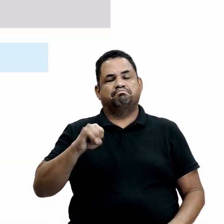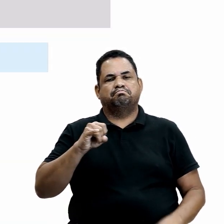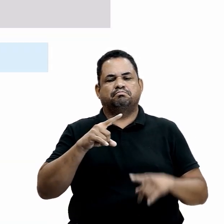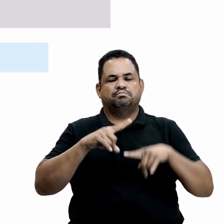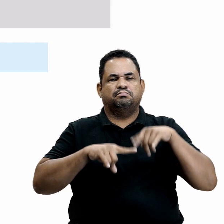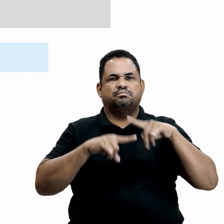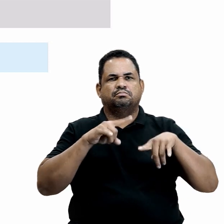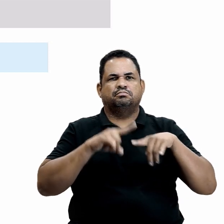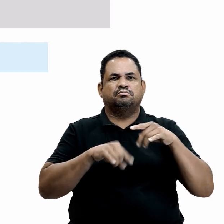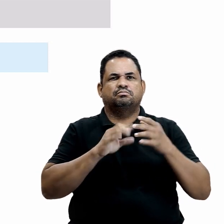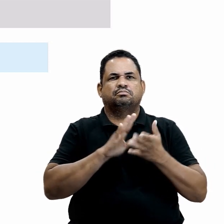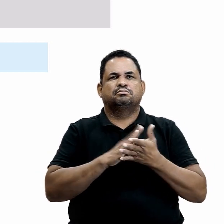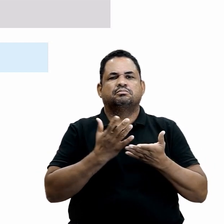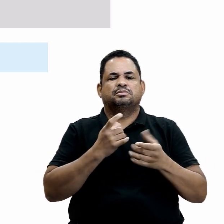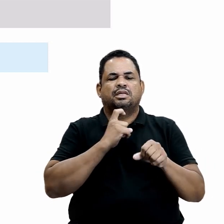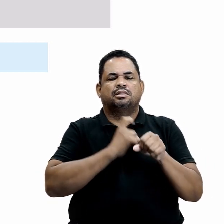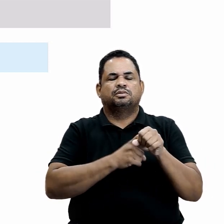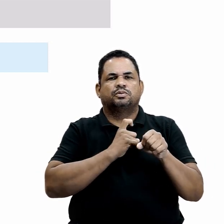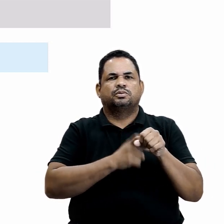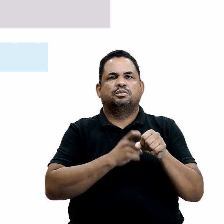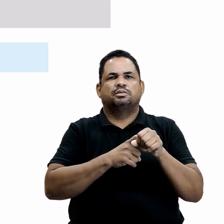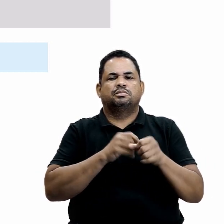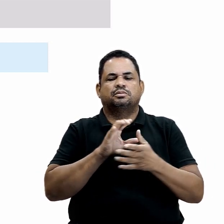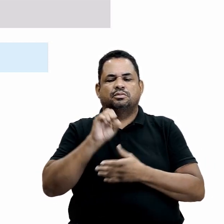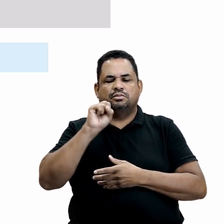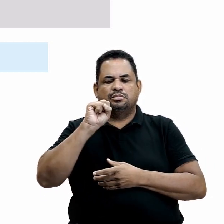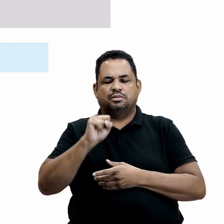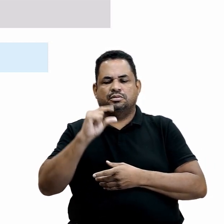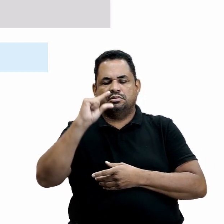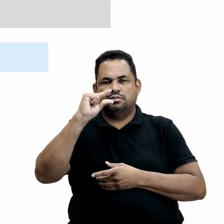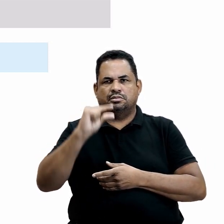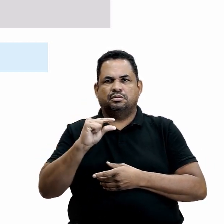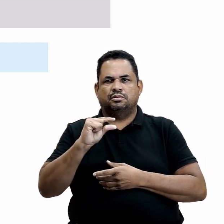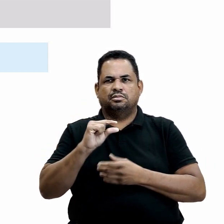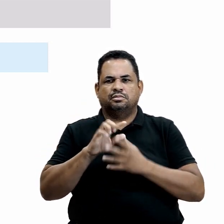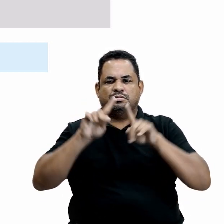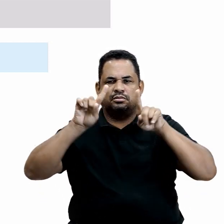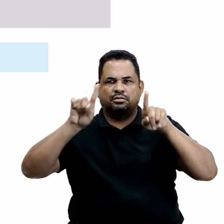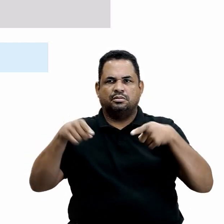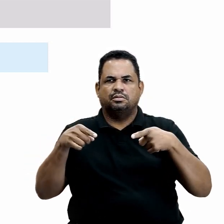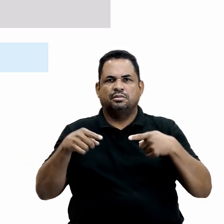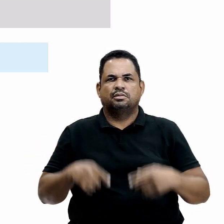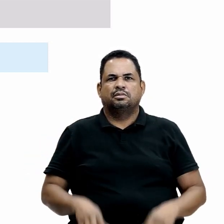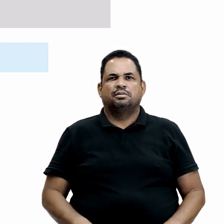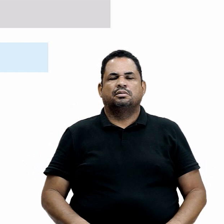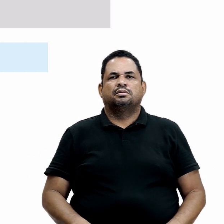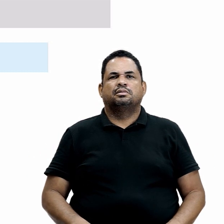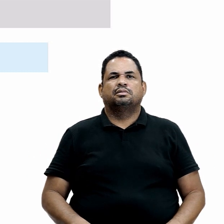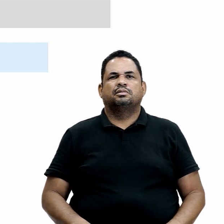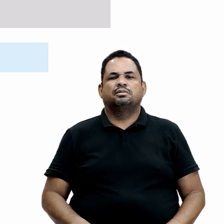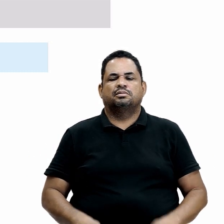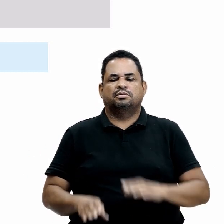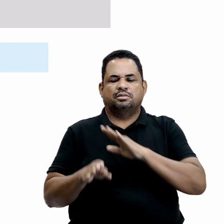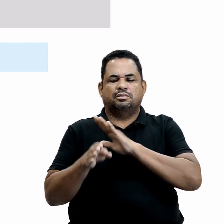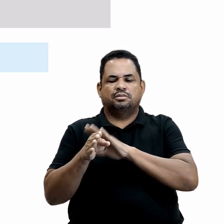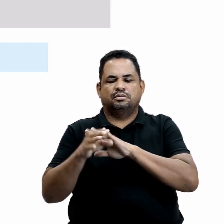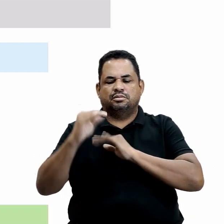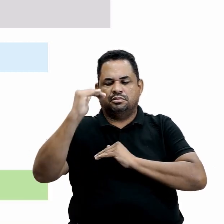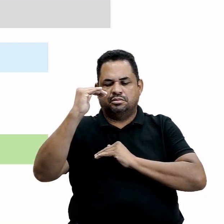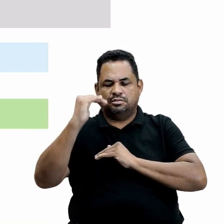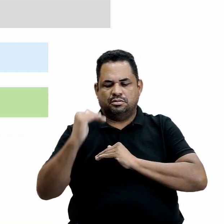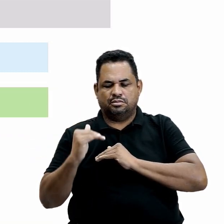elemento está no estado sólido, um S minúsculo entre parênteses. logo à direita e abaixo do símbolo